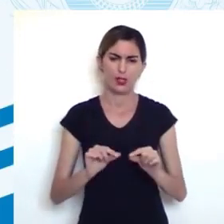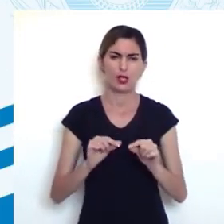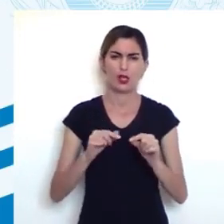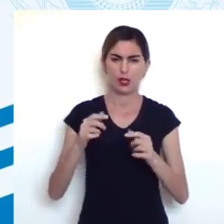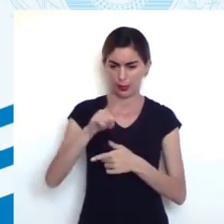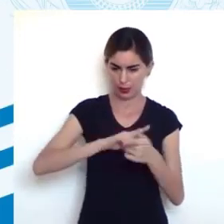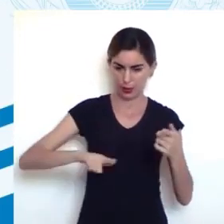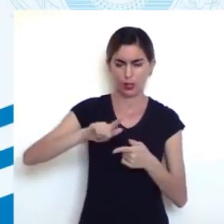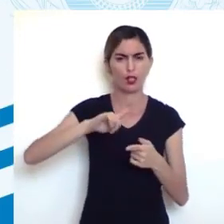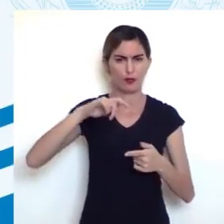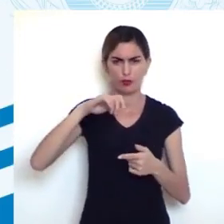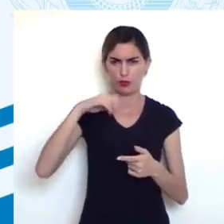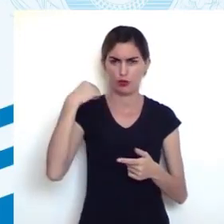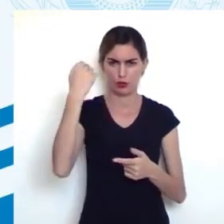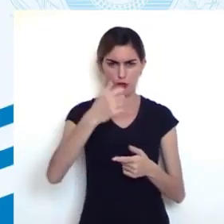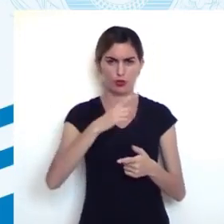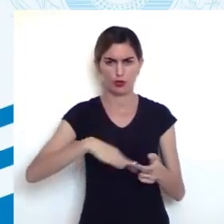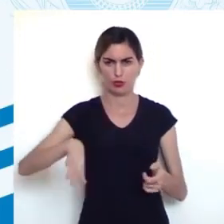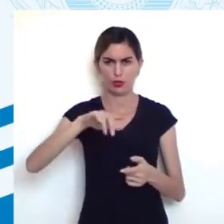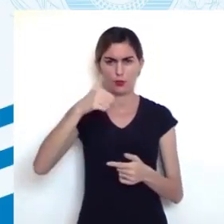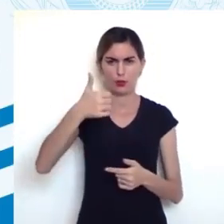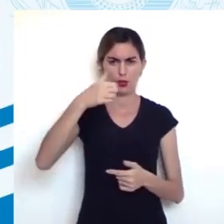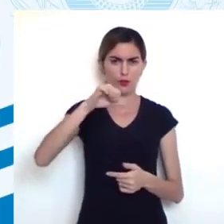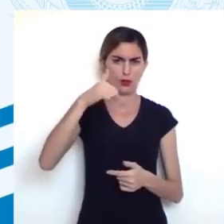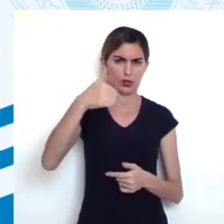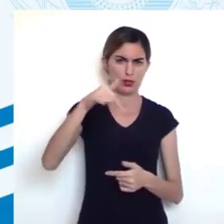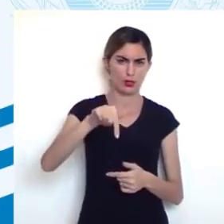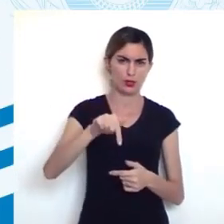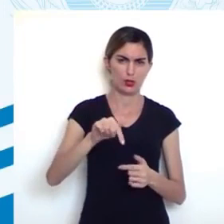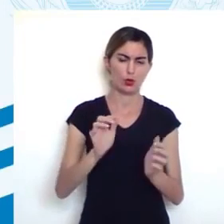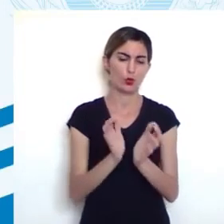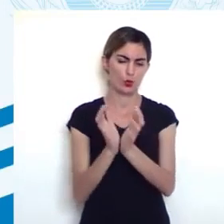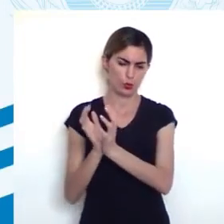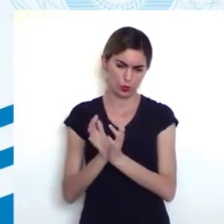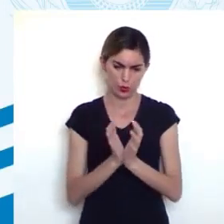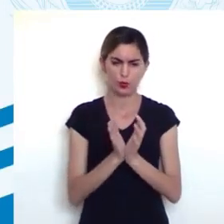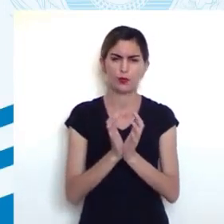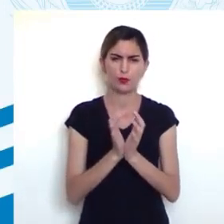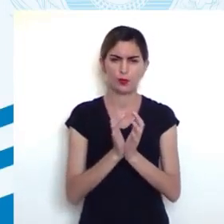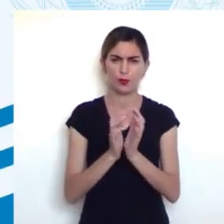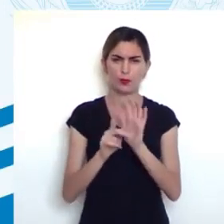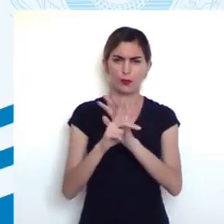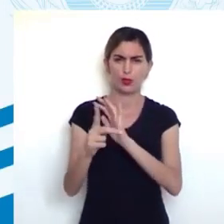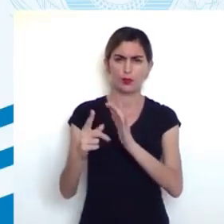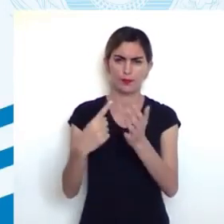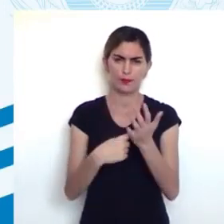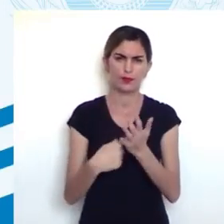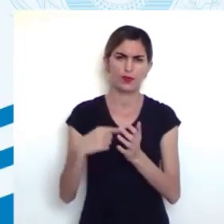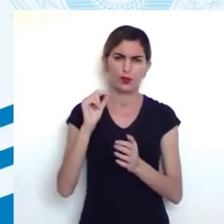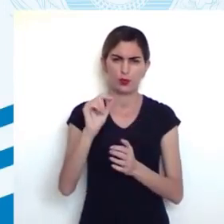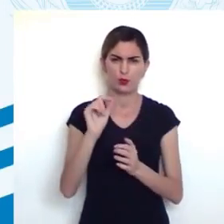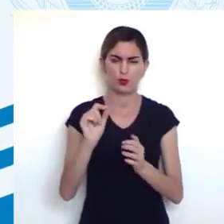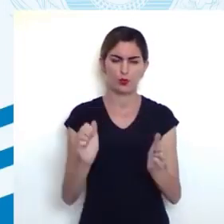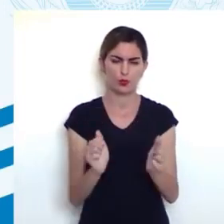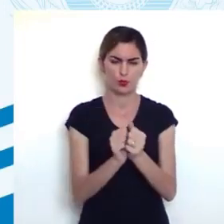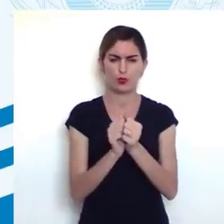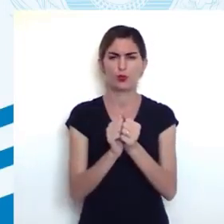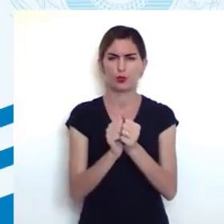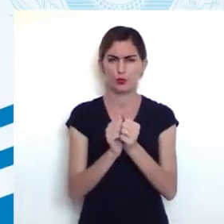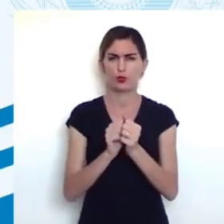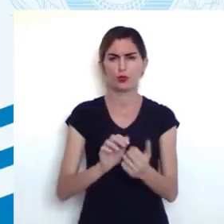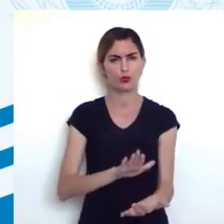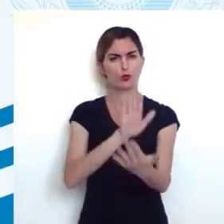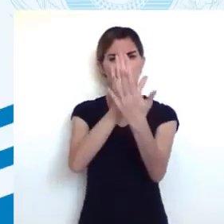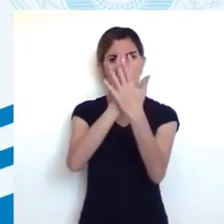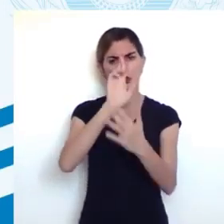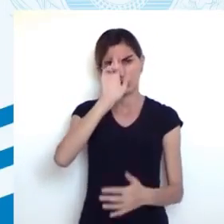geral de 1917, existem reivindicações específicas por parte do coletivo junto aos patrões,